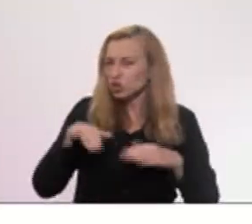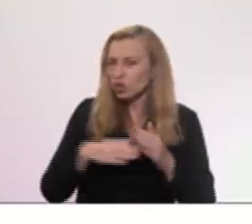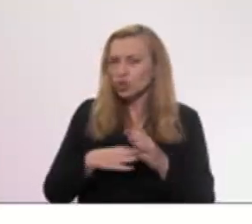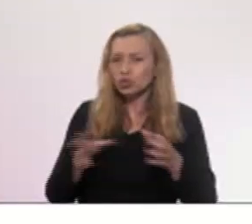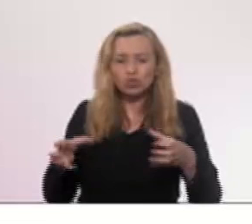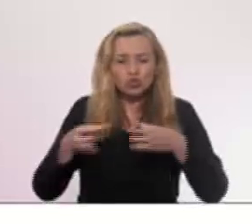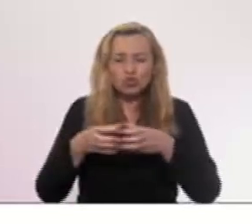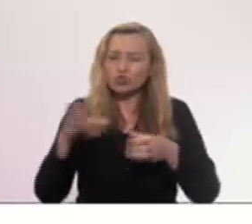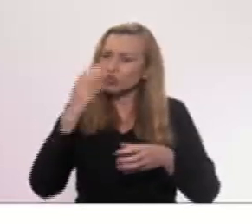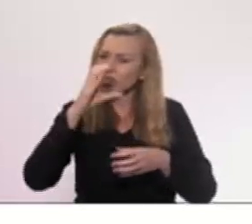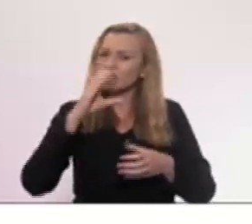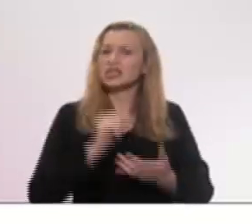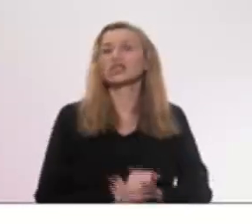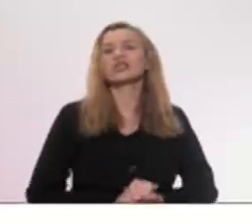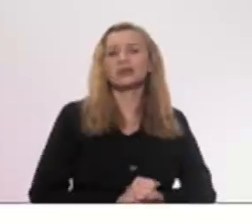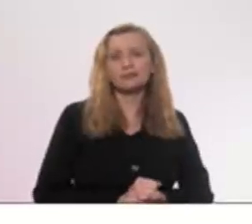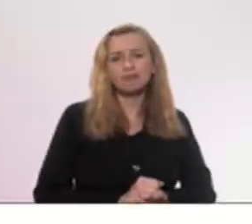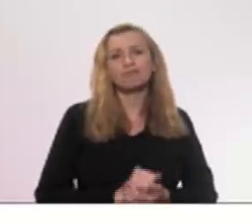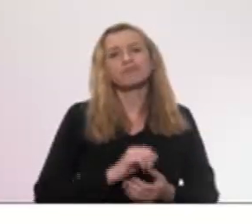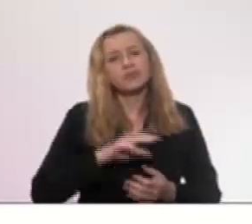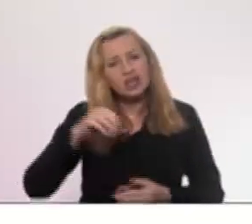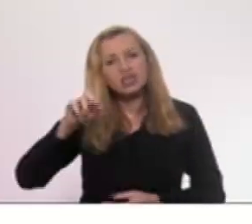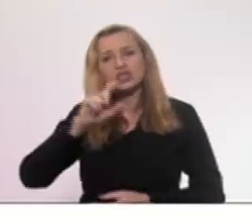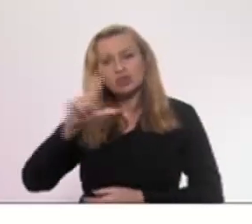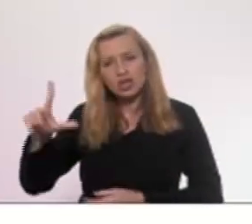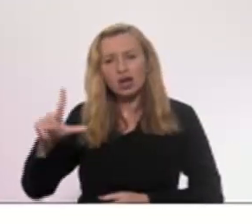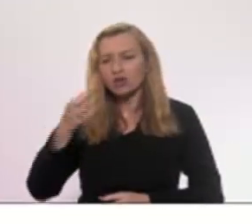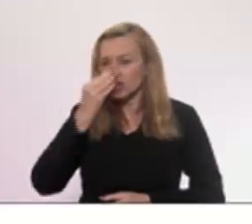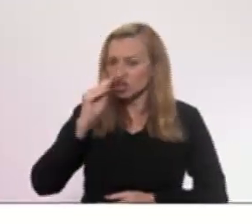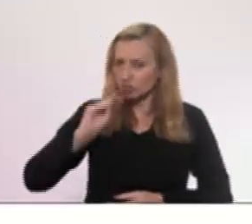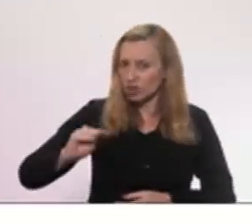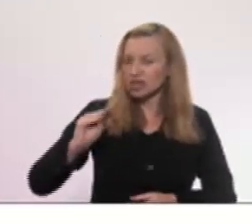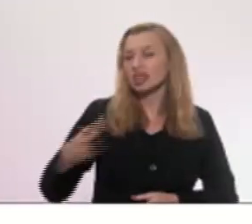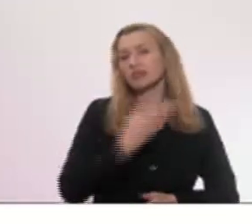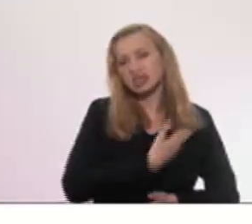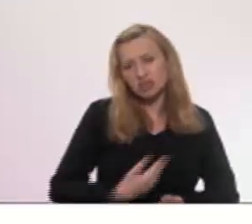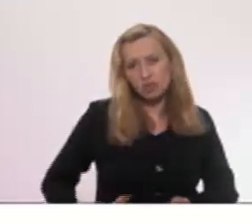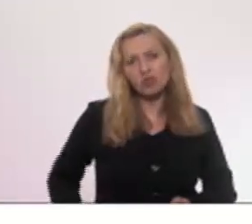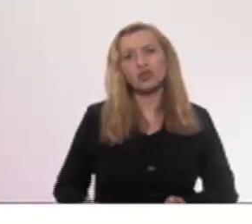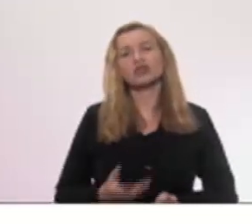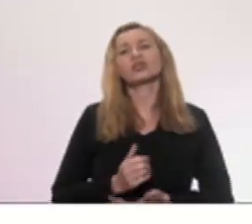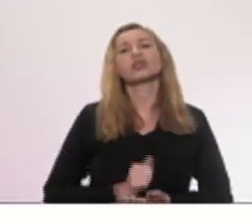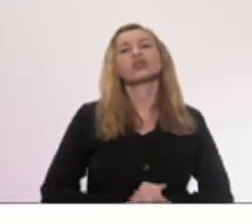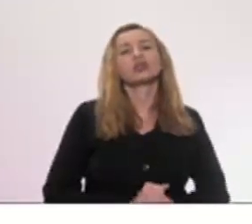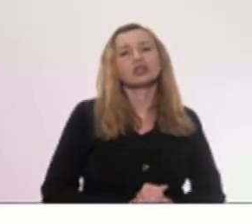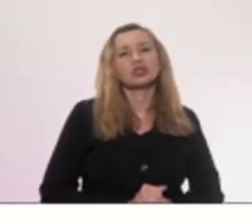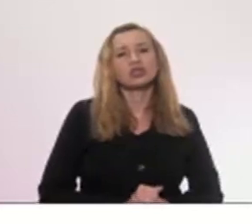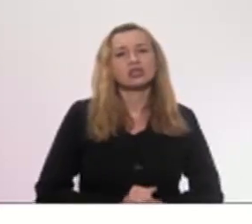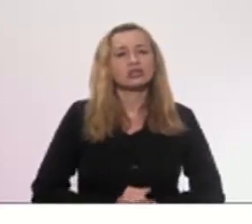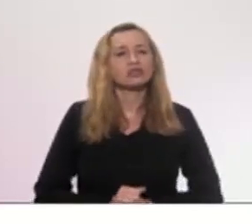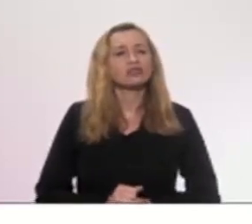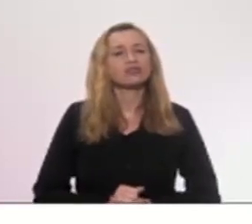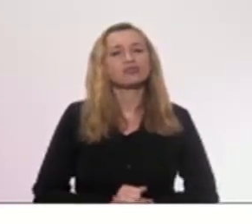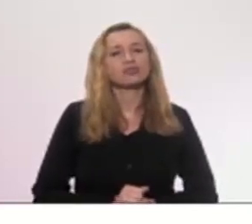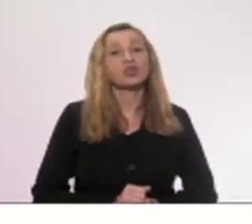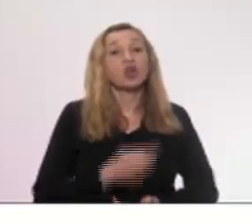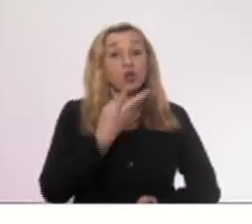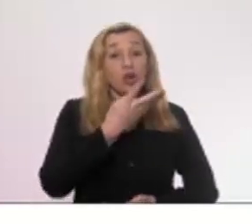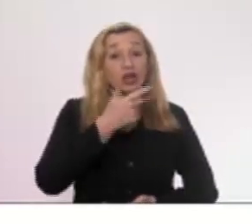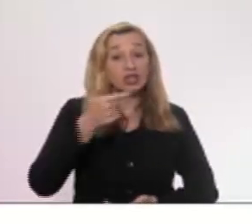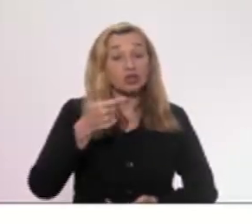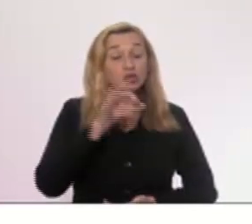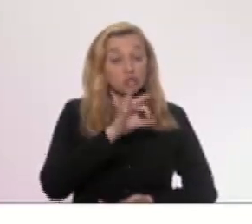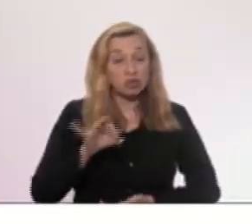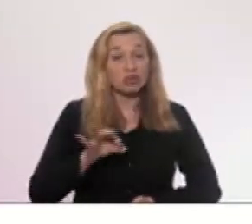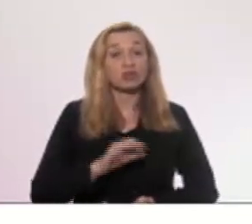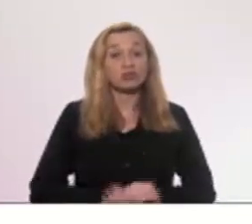ciência, é todo o campo científico nacional que é atacado por esse governo obscurantista, anticientífico, terraplanista.